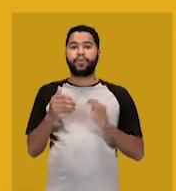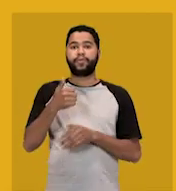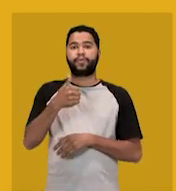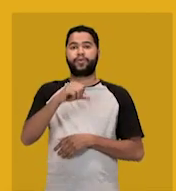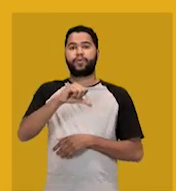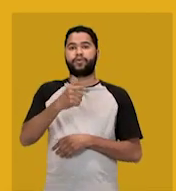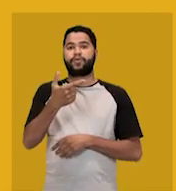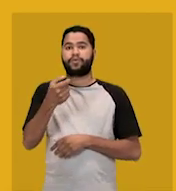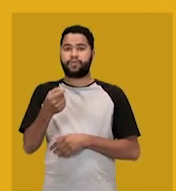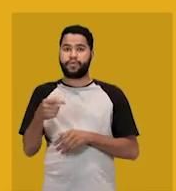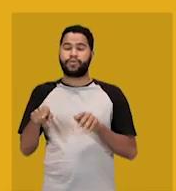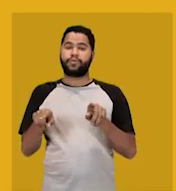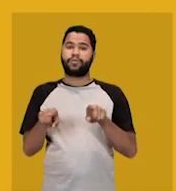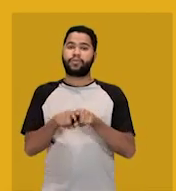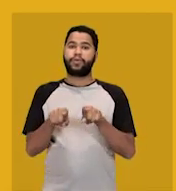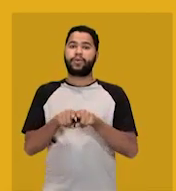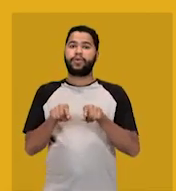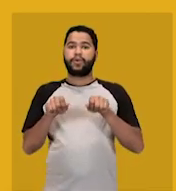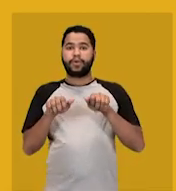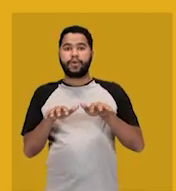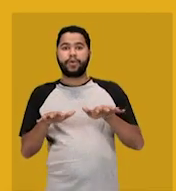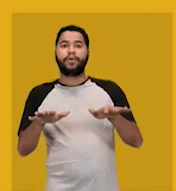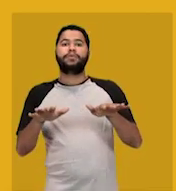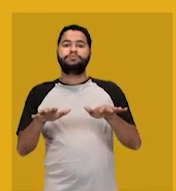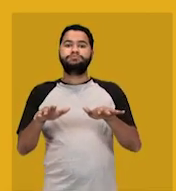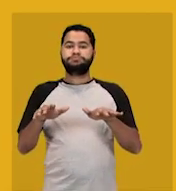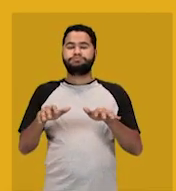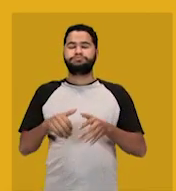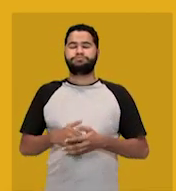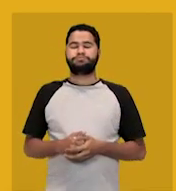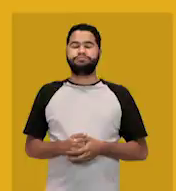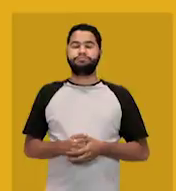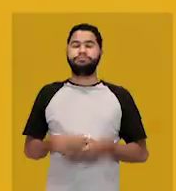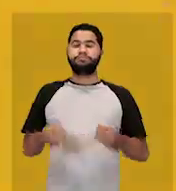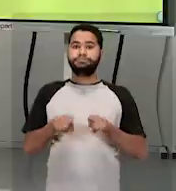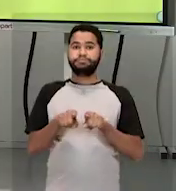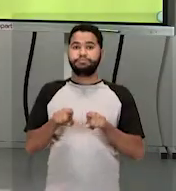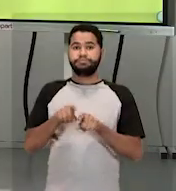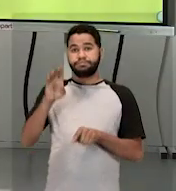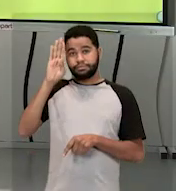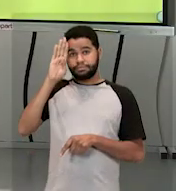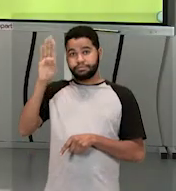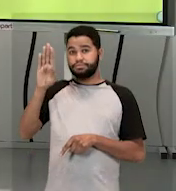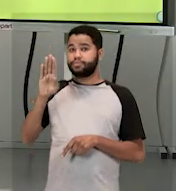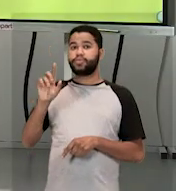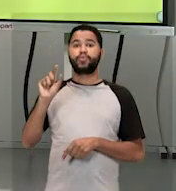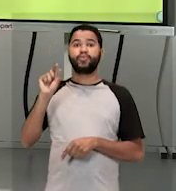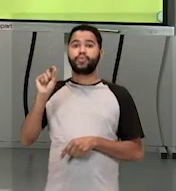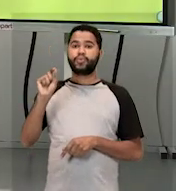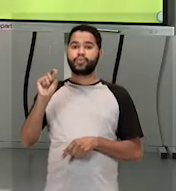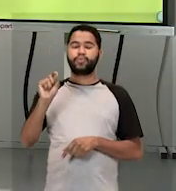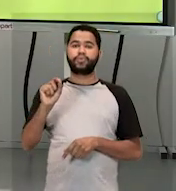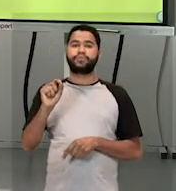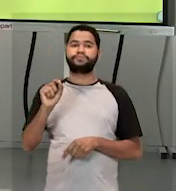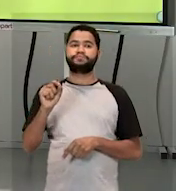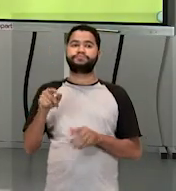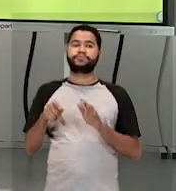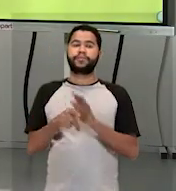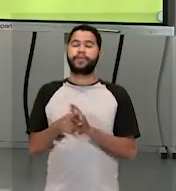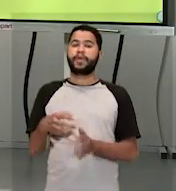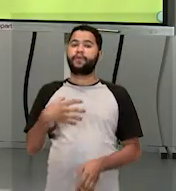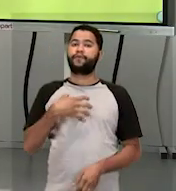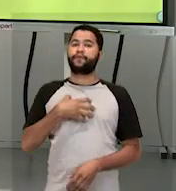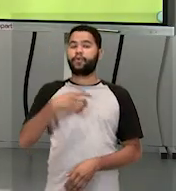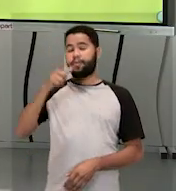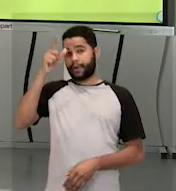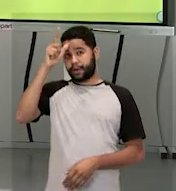para a radicalização da sociedade alemã. Temos que destacar aqui a questão da forma como a